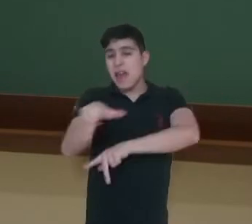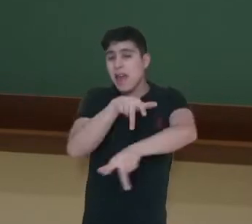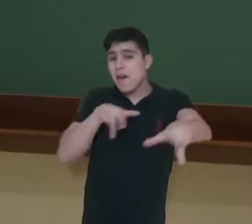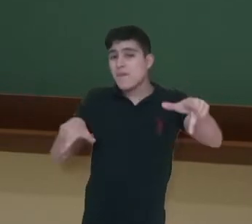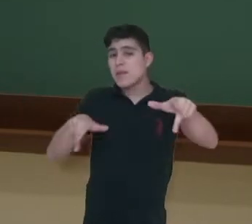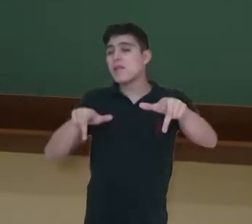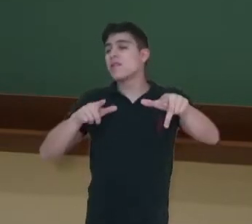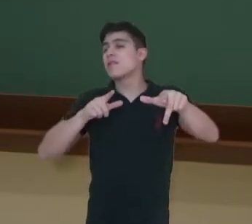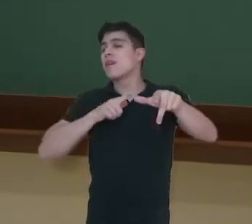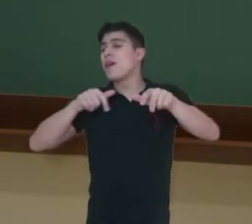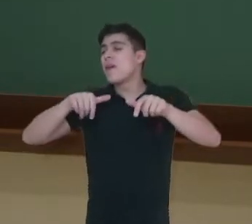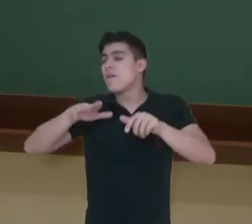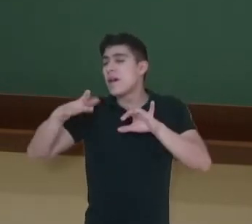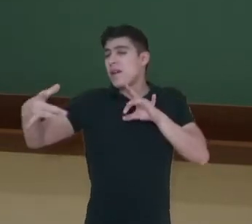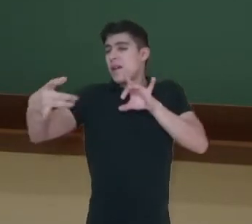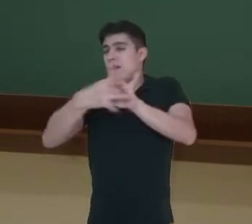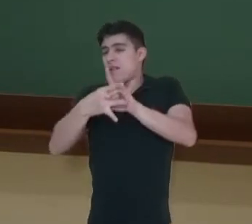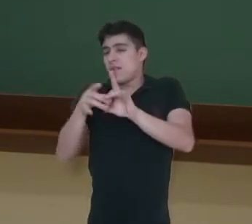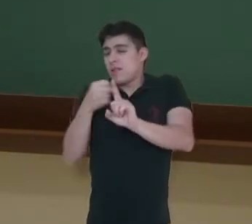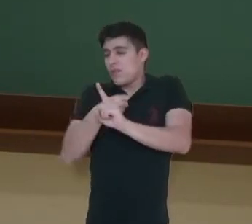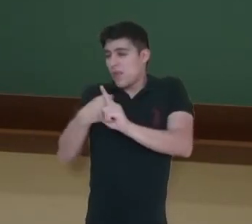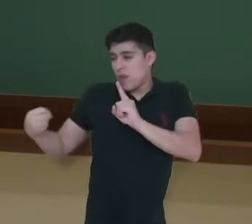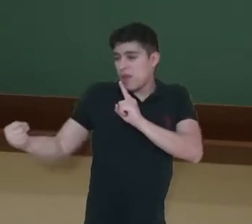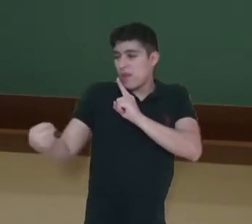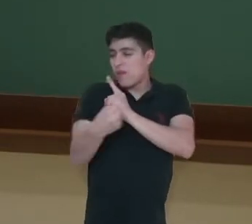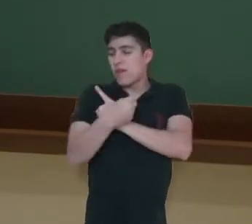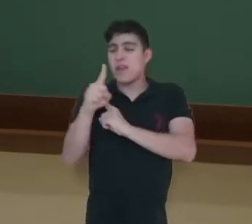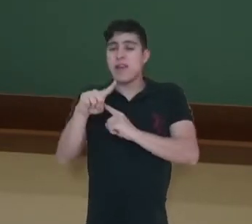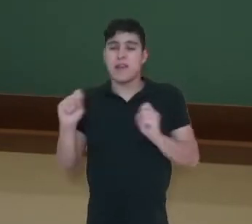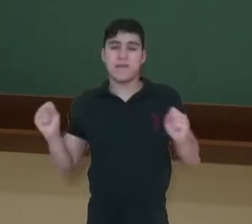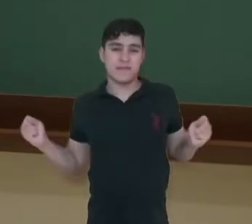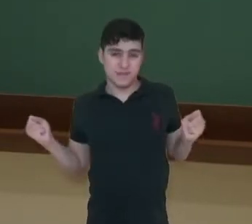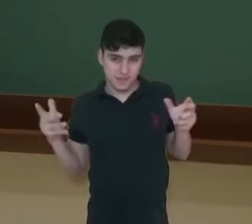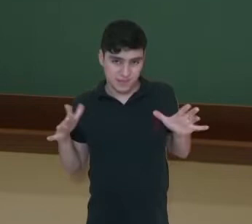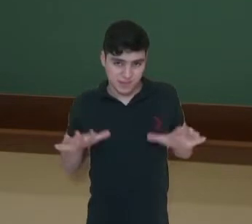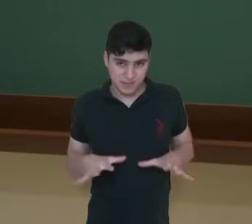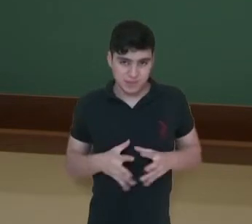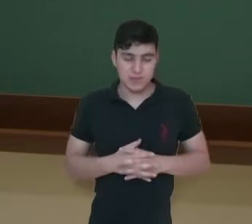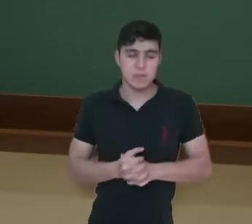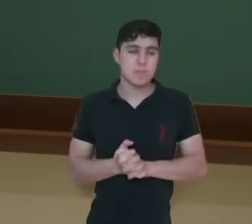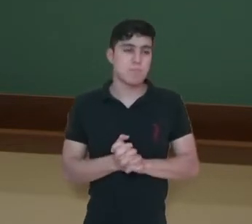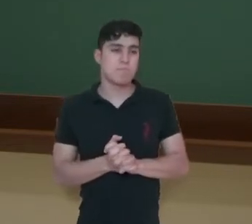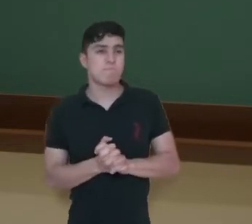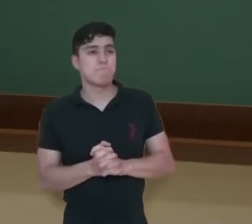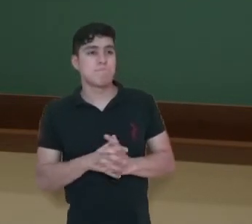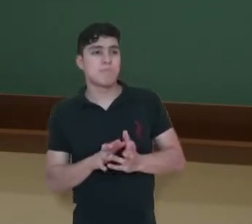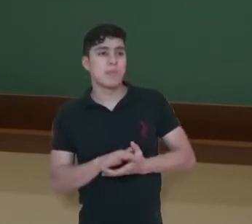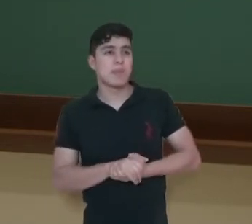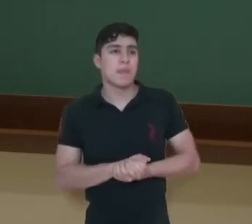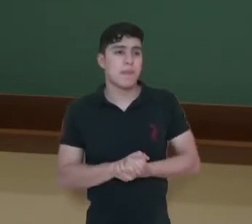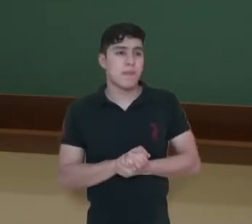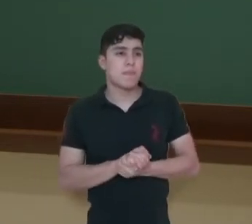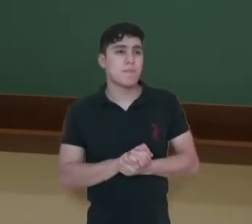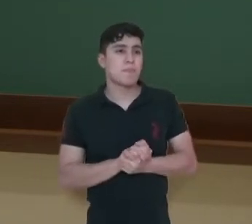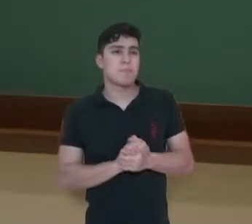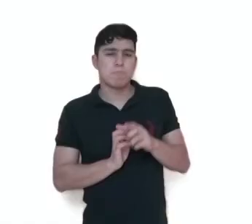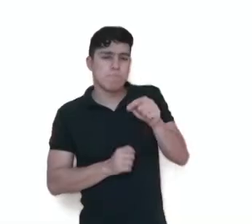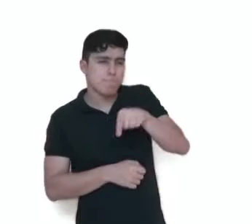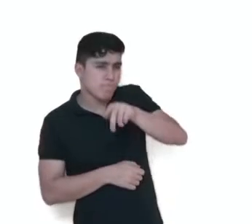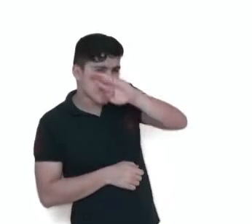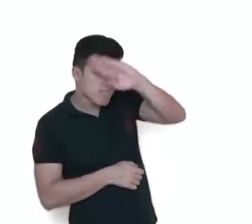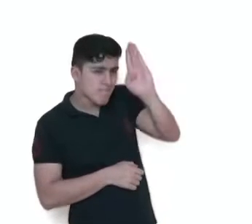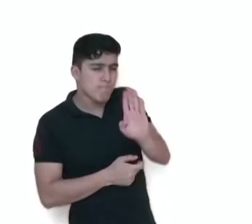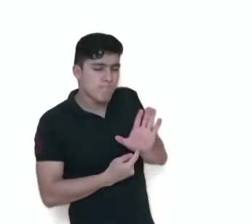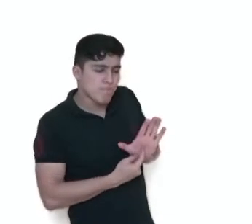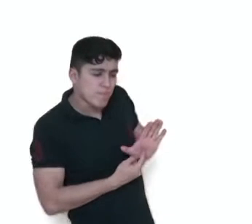cunho muito mais social de inclusão. Isso ele vai colocar muito mais fortemente. E nós temos o rap brasileiro que mostra a